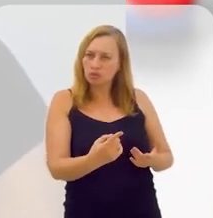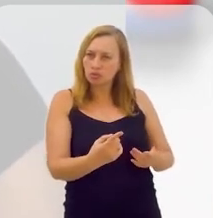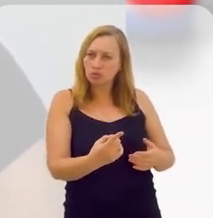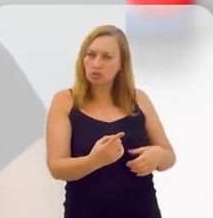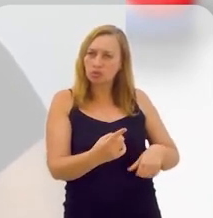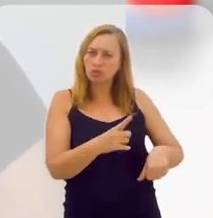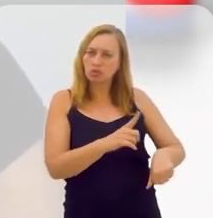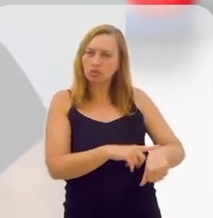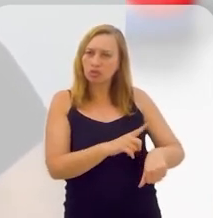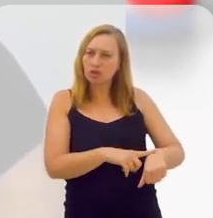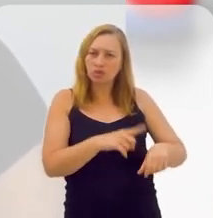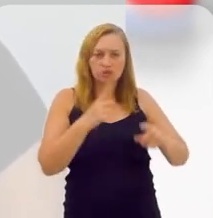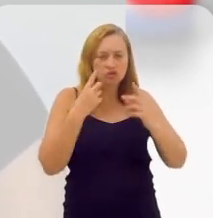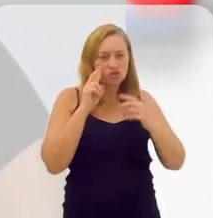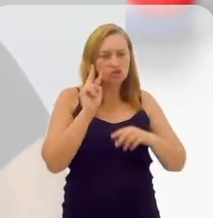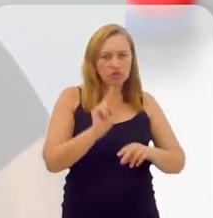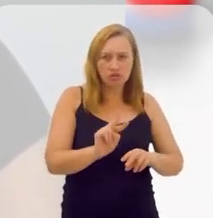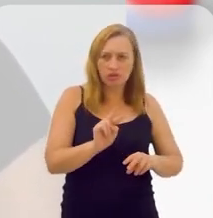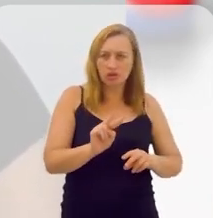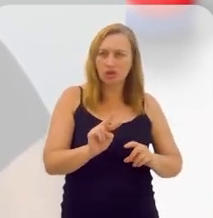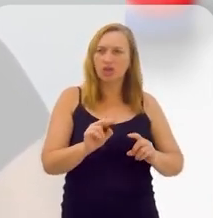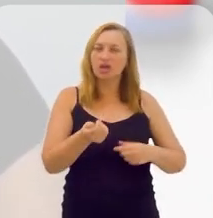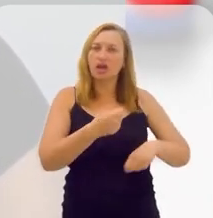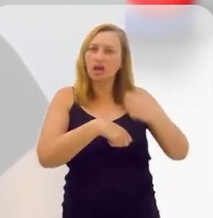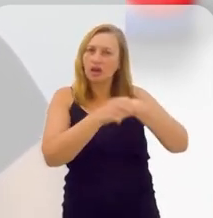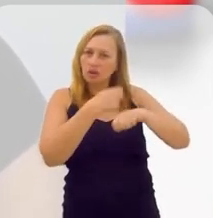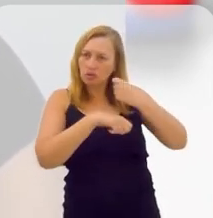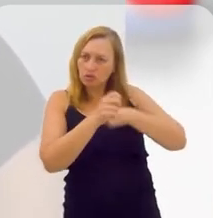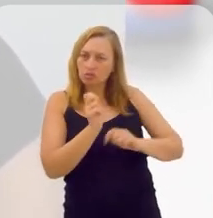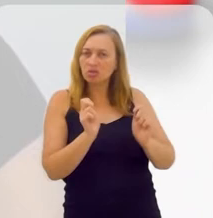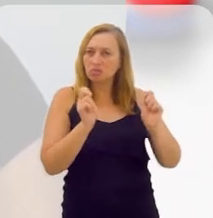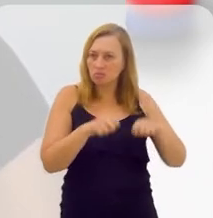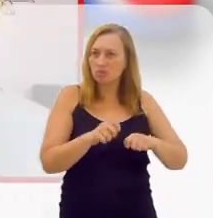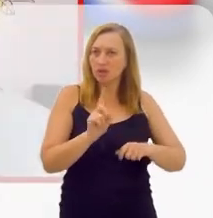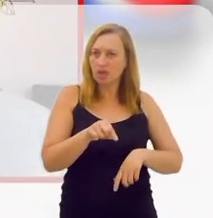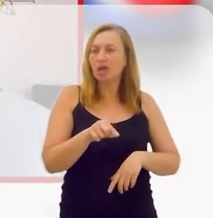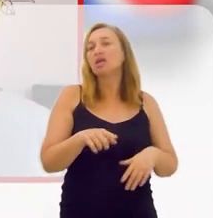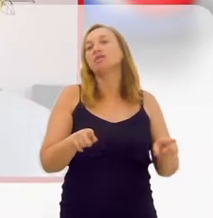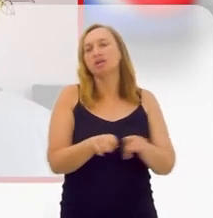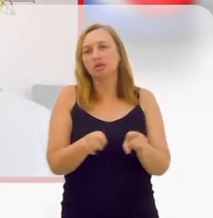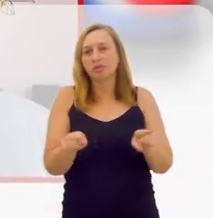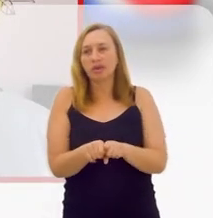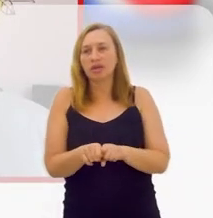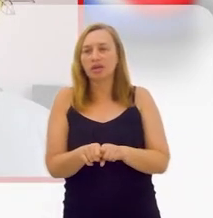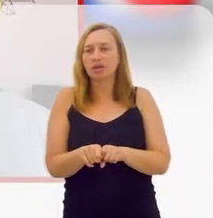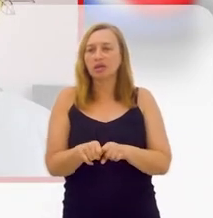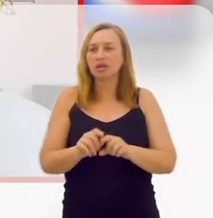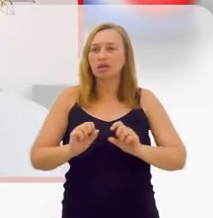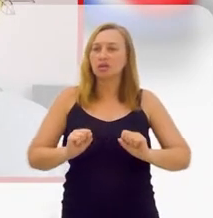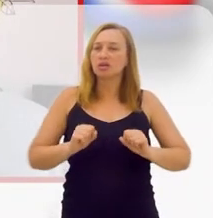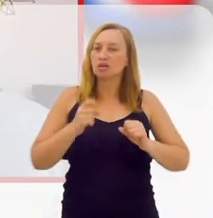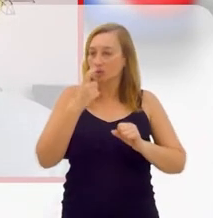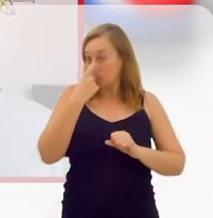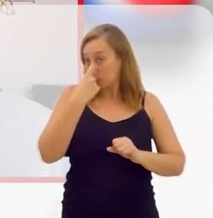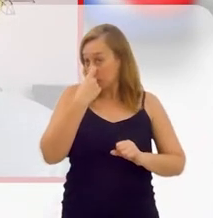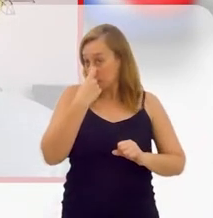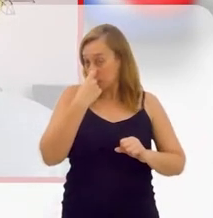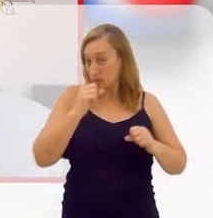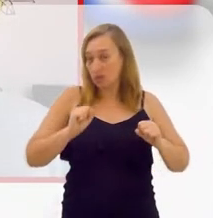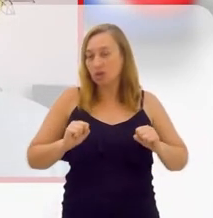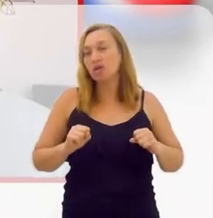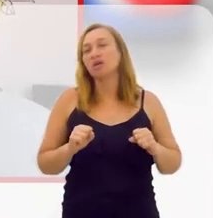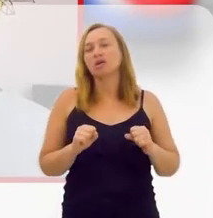da gente enxergar a economia como uma economia possível, né? Entendo também que ela une forças, né,